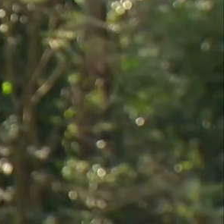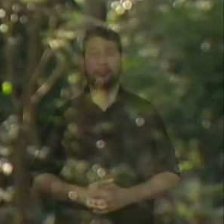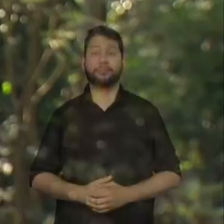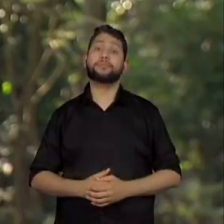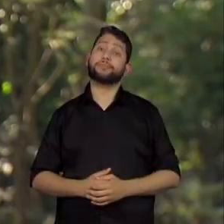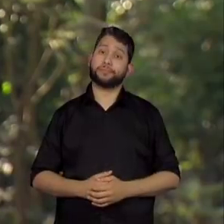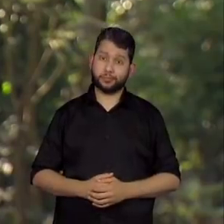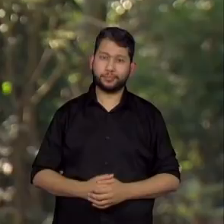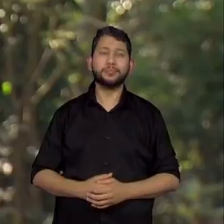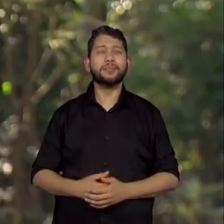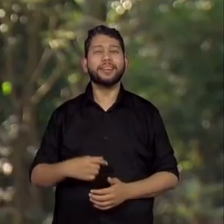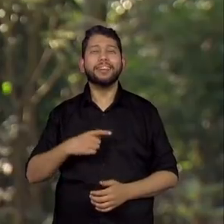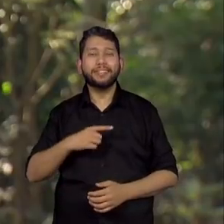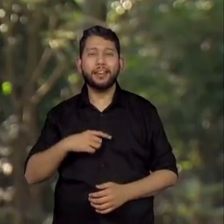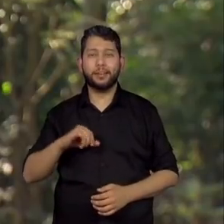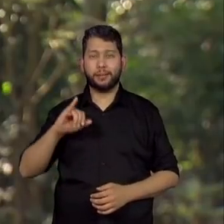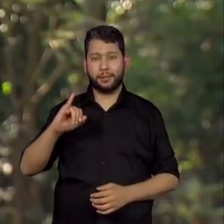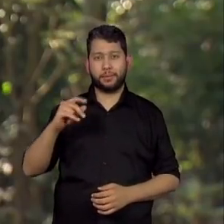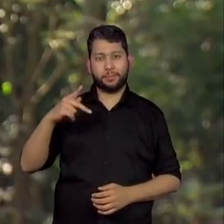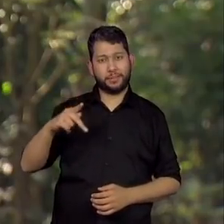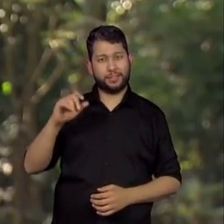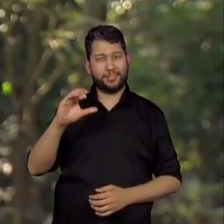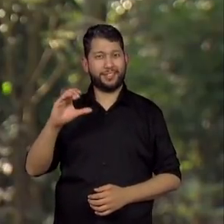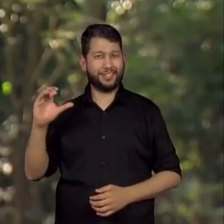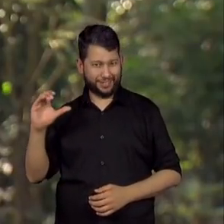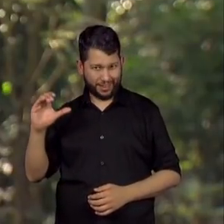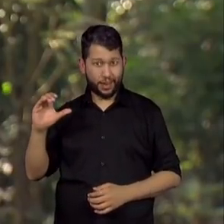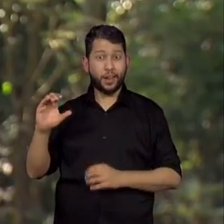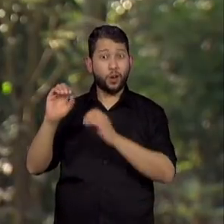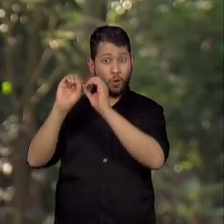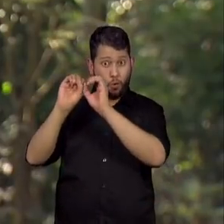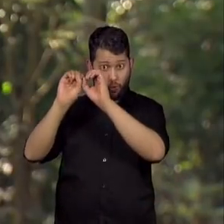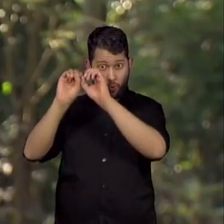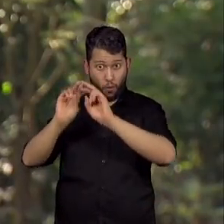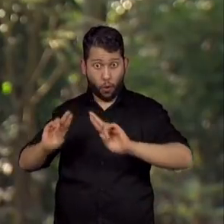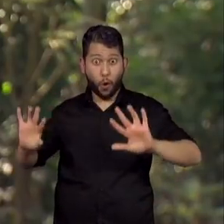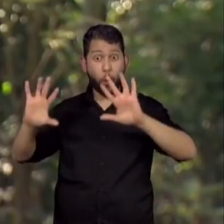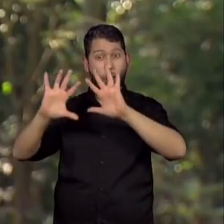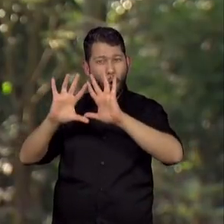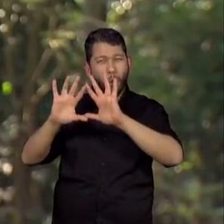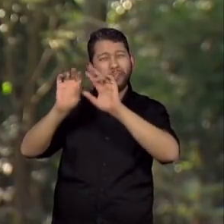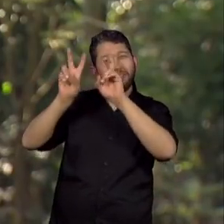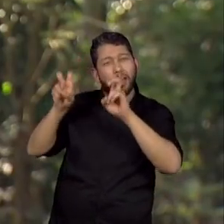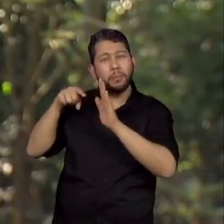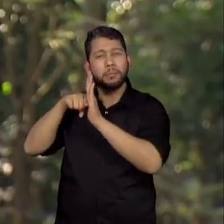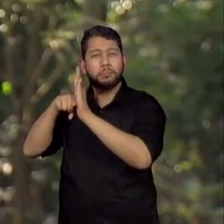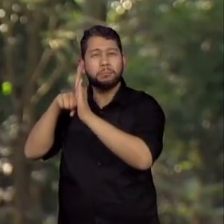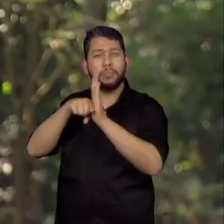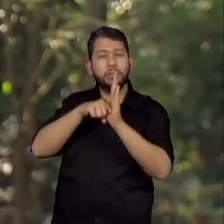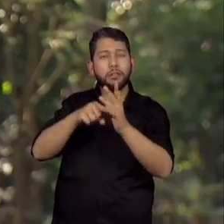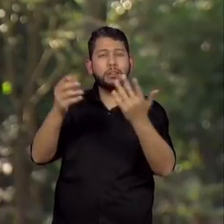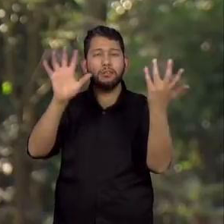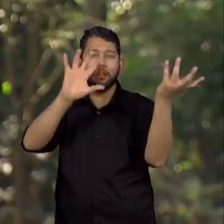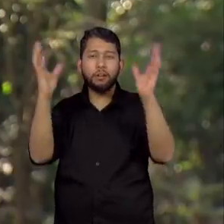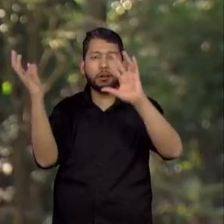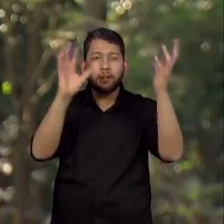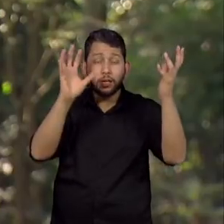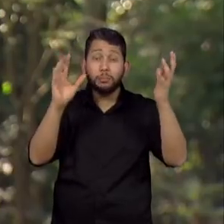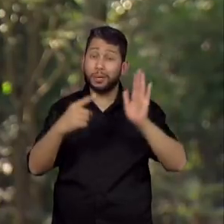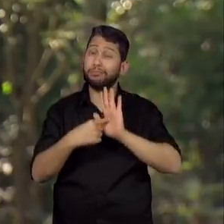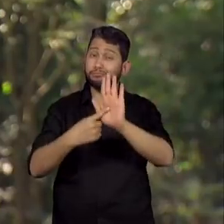O último relatório do IPCC, o painel científico da ONU sobre o clima, mostrou a situação alarmante que o mundo